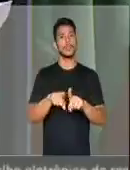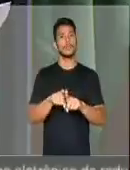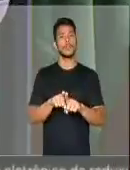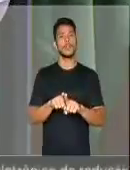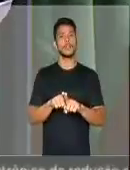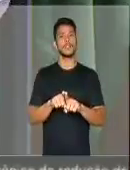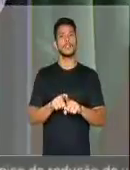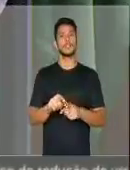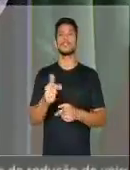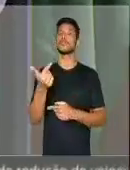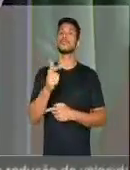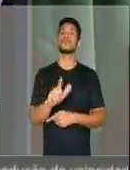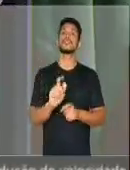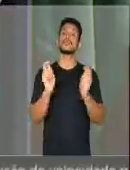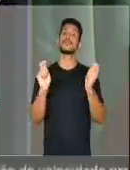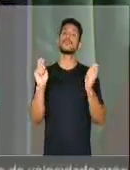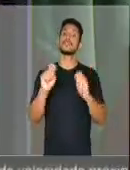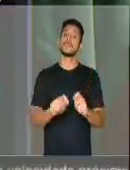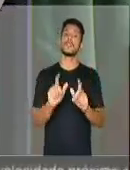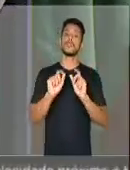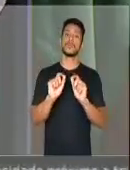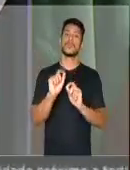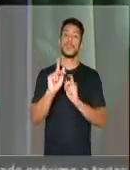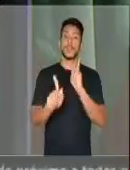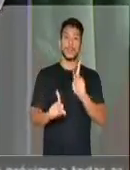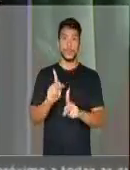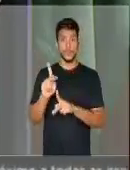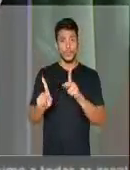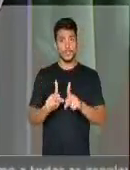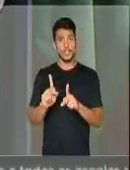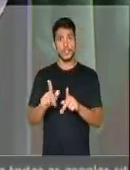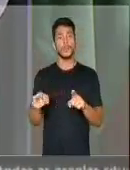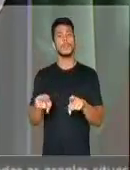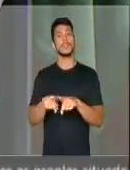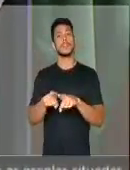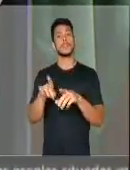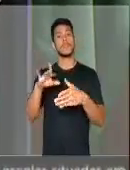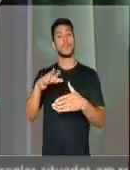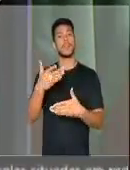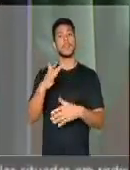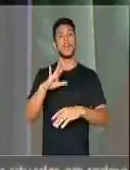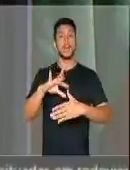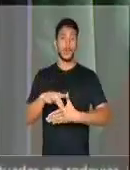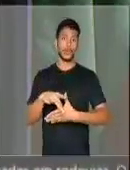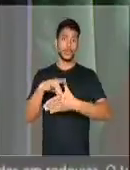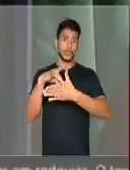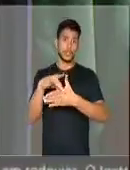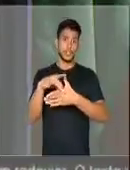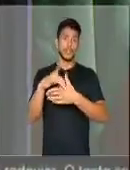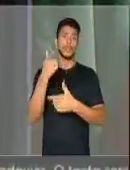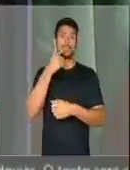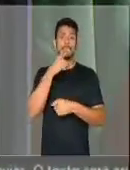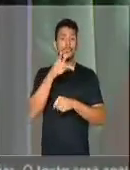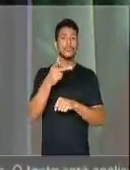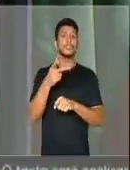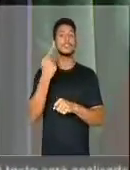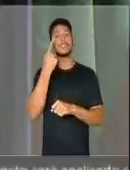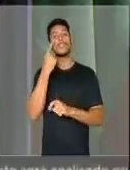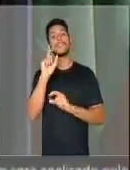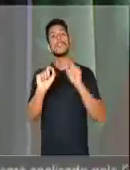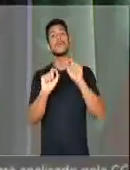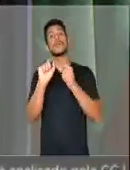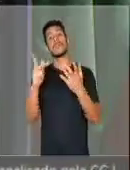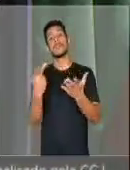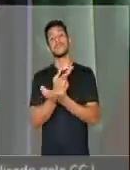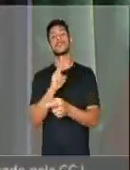que a população, a sociedade civil organizada, as autoridades exercessem a fiscalização sobre o procedimento.